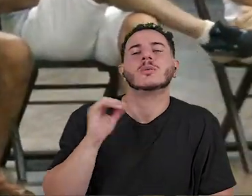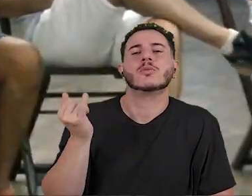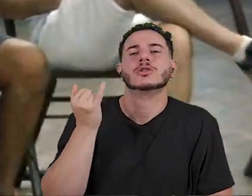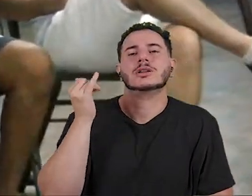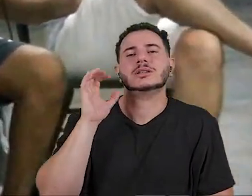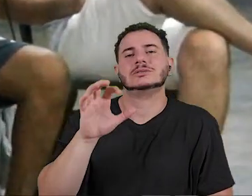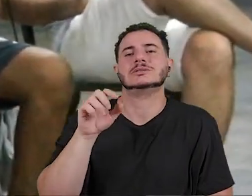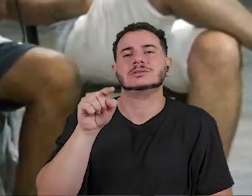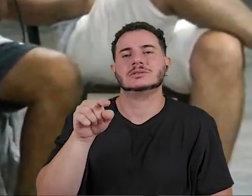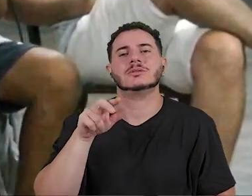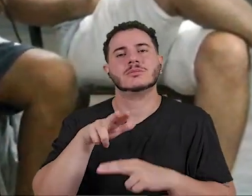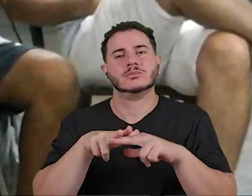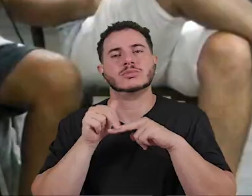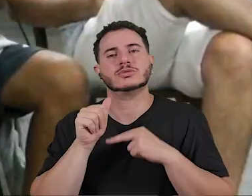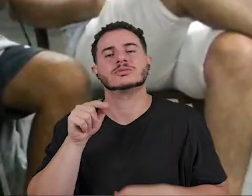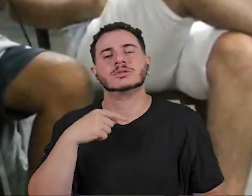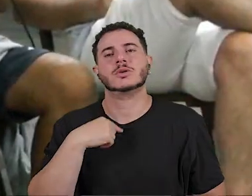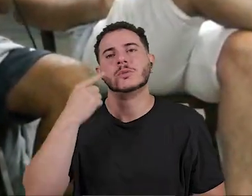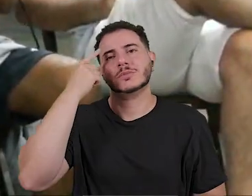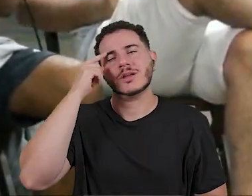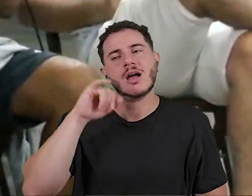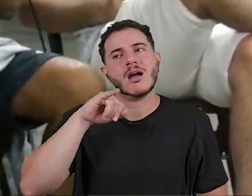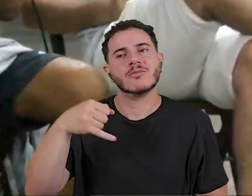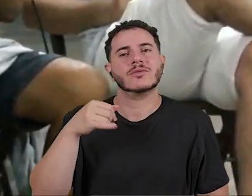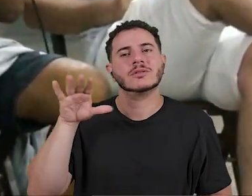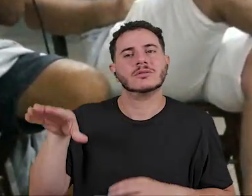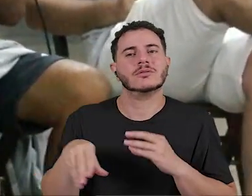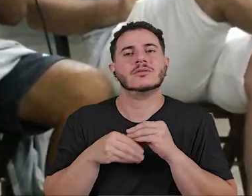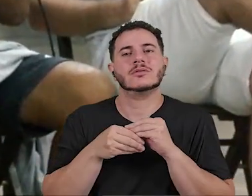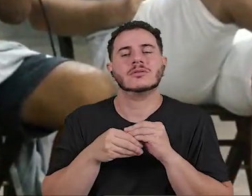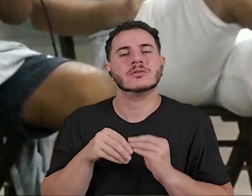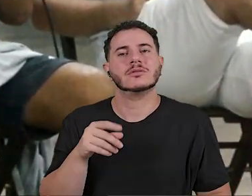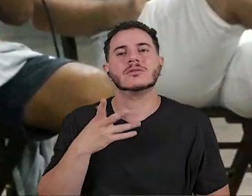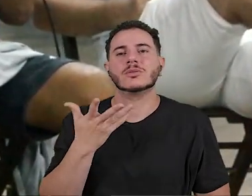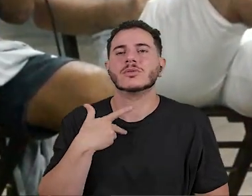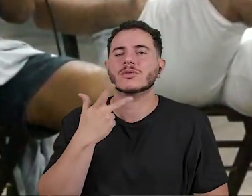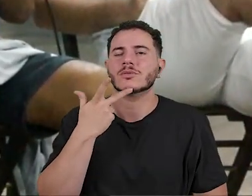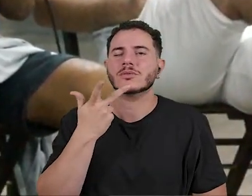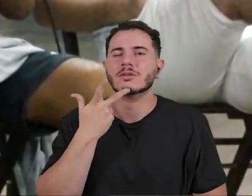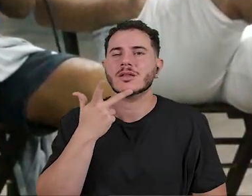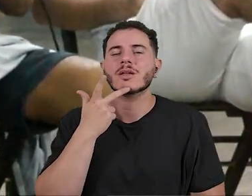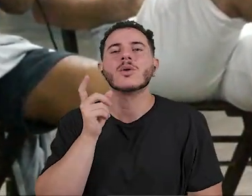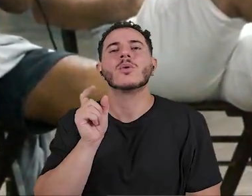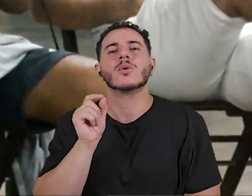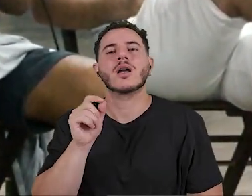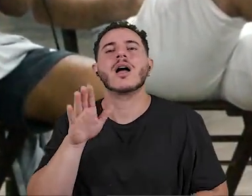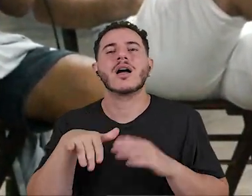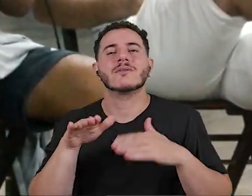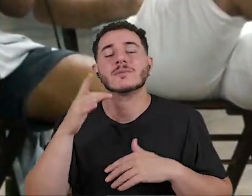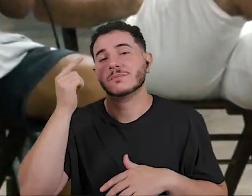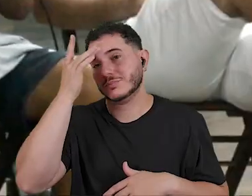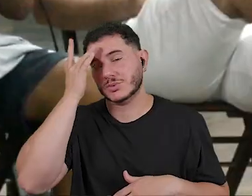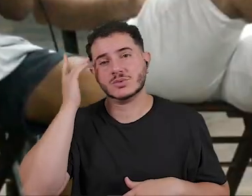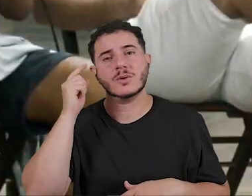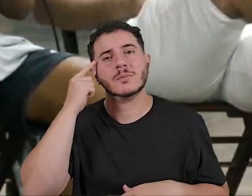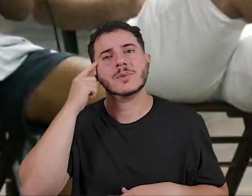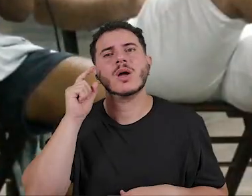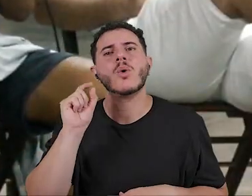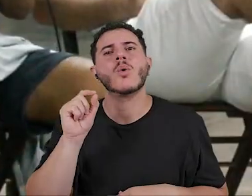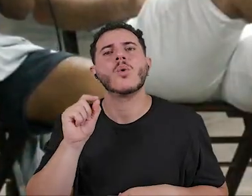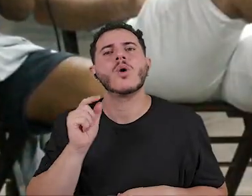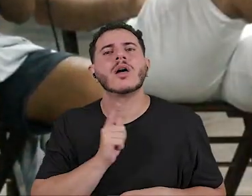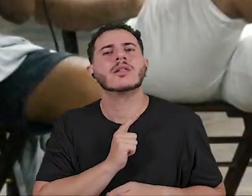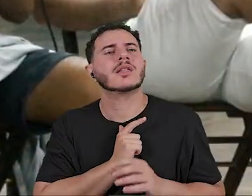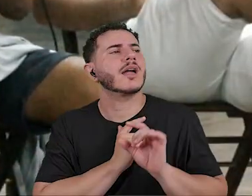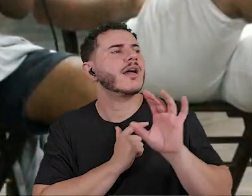quando o Gordinho estava falando, para endossar isso, que às vezes as pessoas estão interpretando, não, está dizendo que aquela nação está, não estou querendo mudar a nação de ninguém. Para mim,